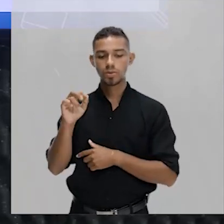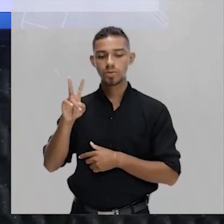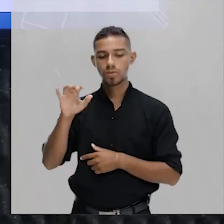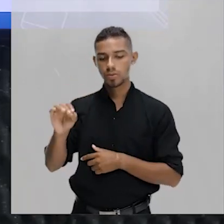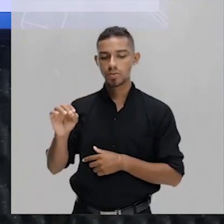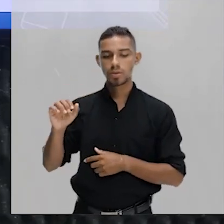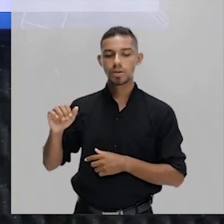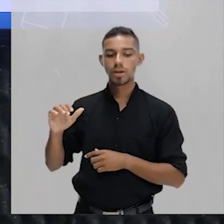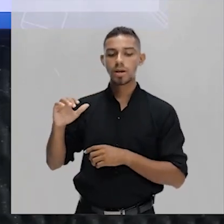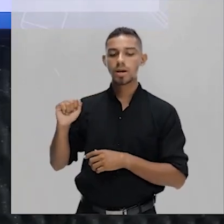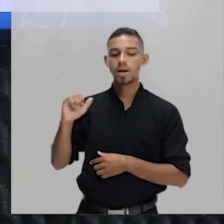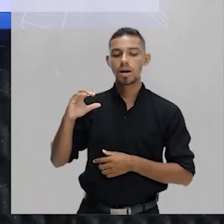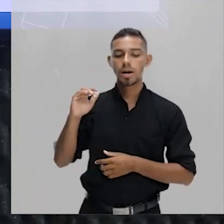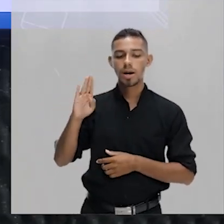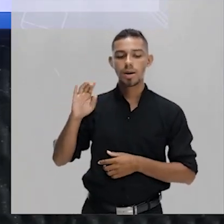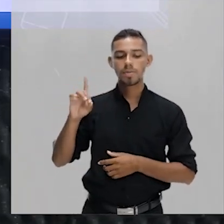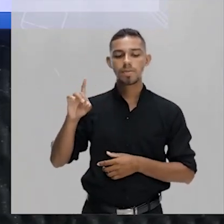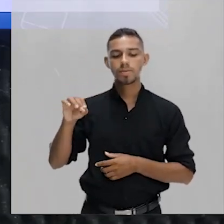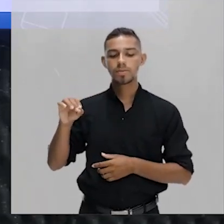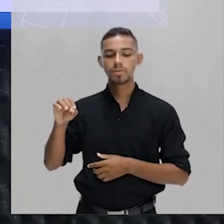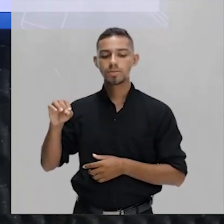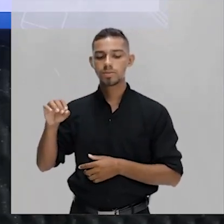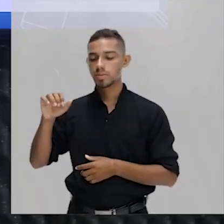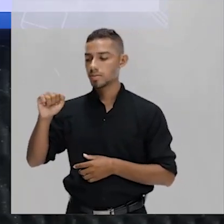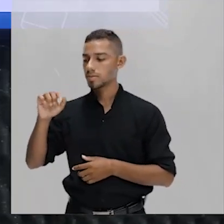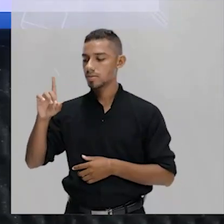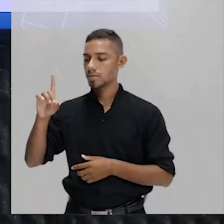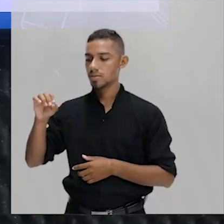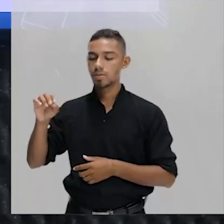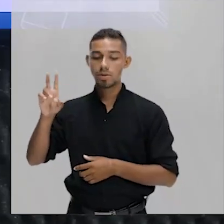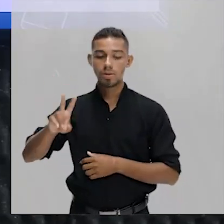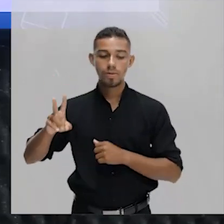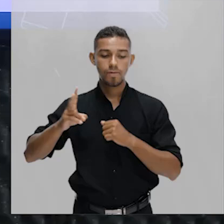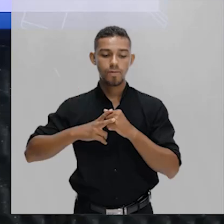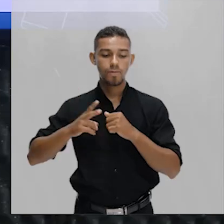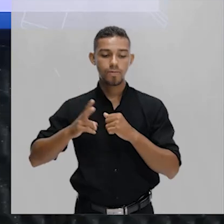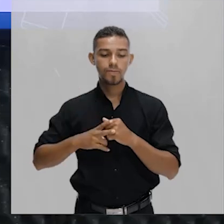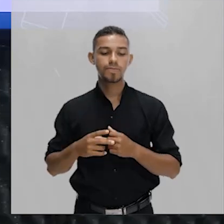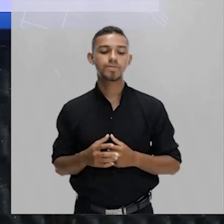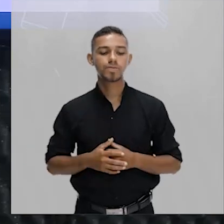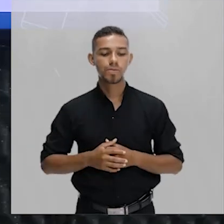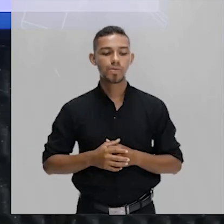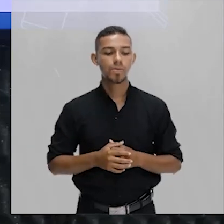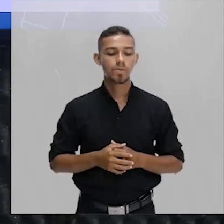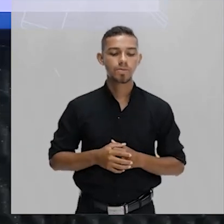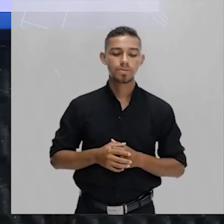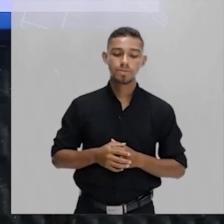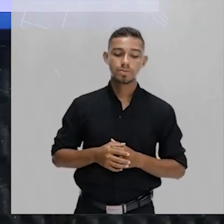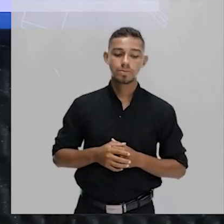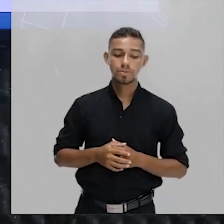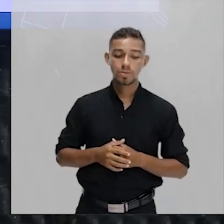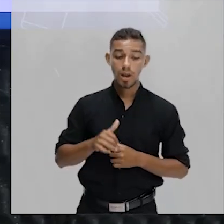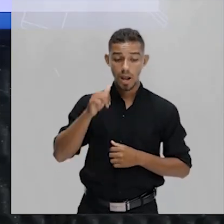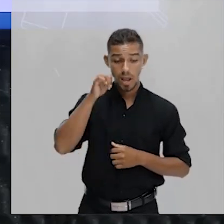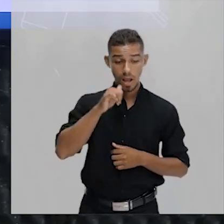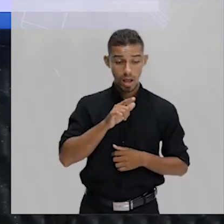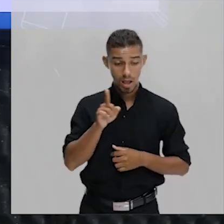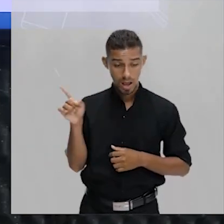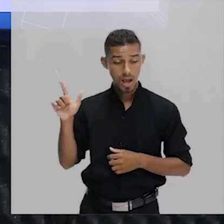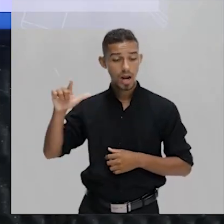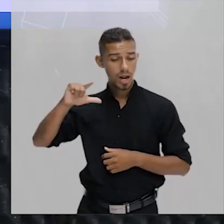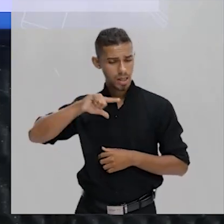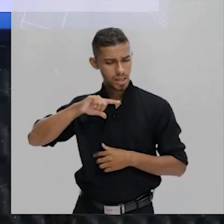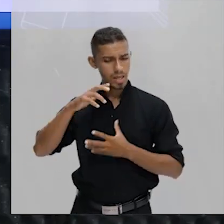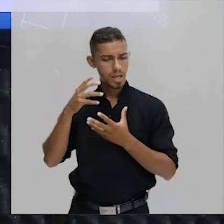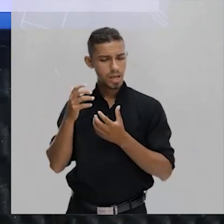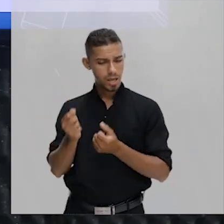acabado. Observem como ele faz o uso também do verbo auxiliar. Aqui no caso do verbo haver. Ele tem aceitado